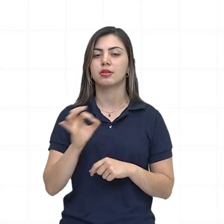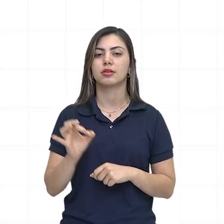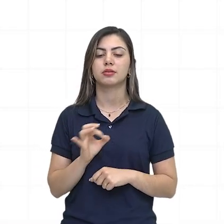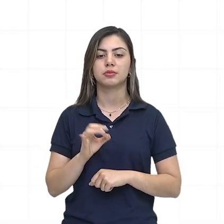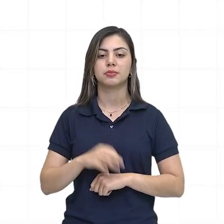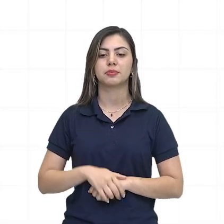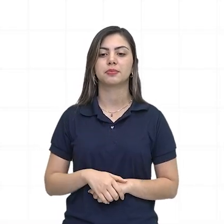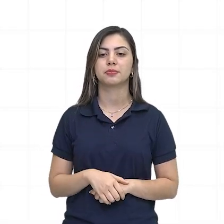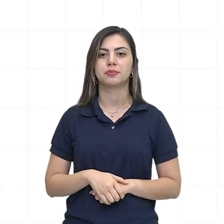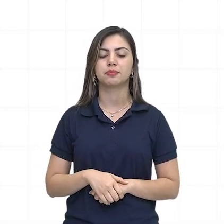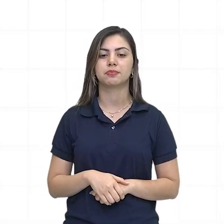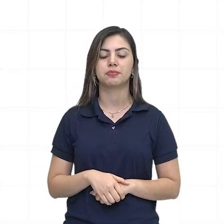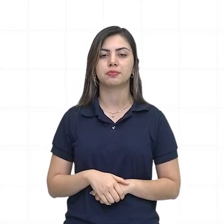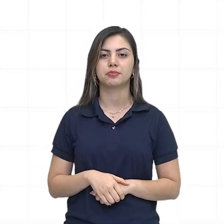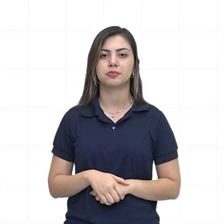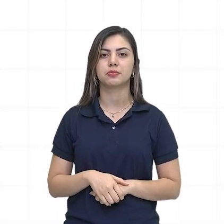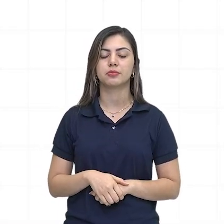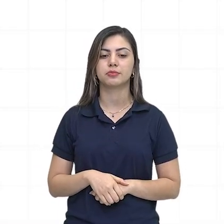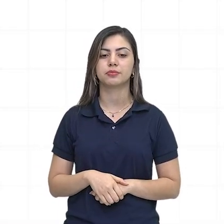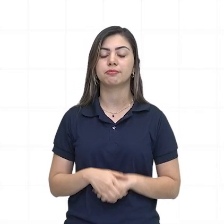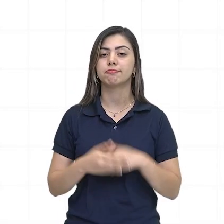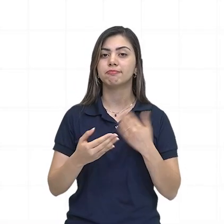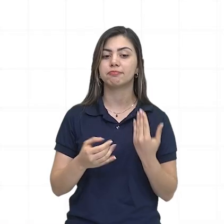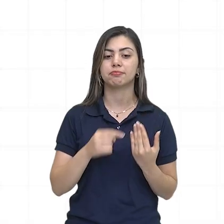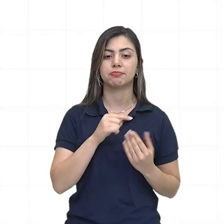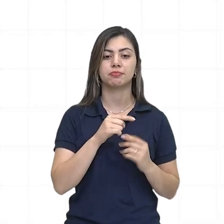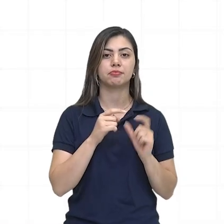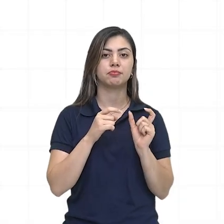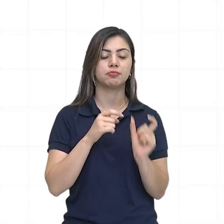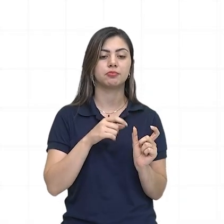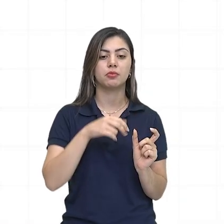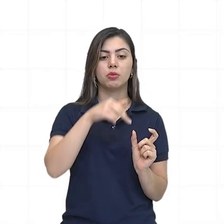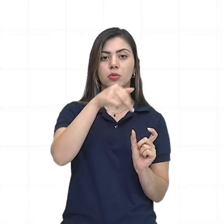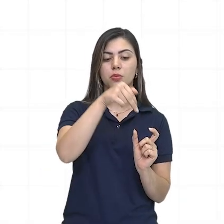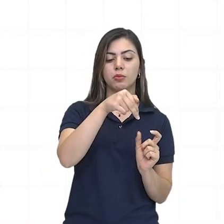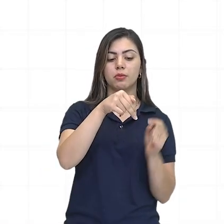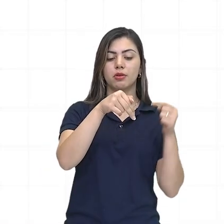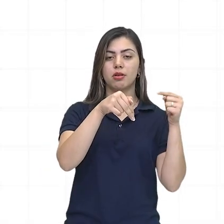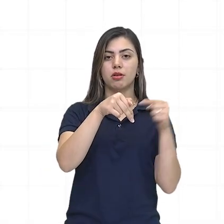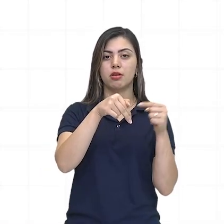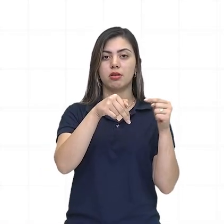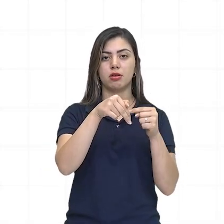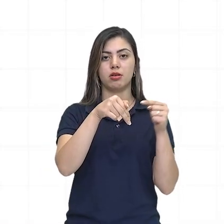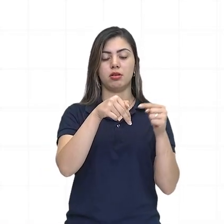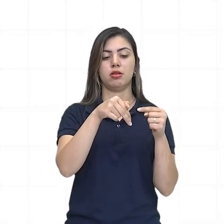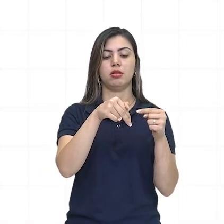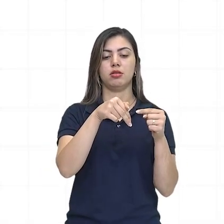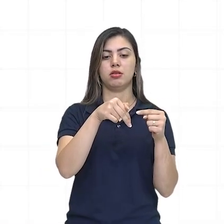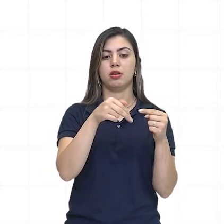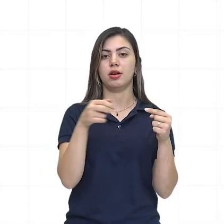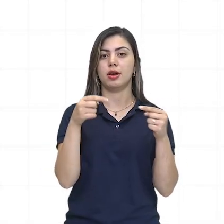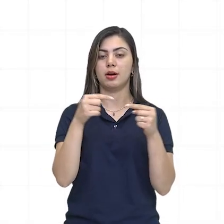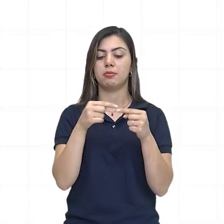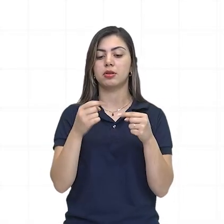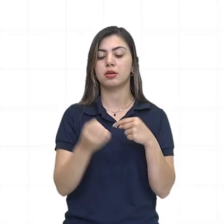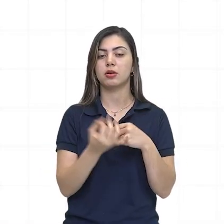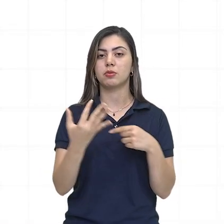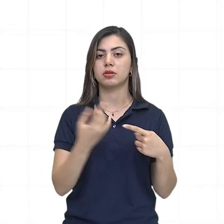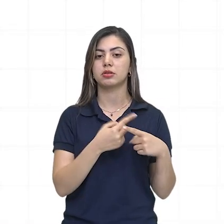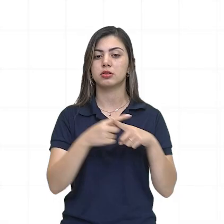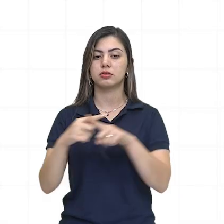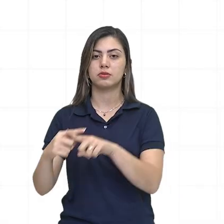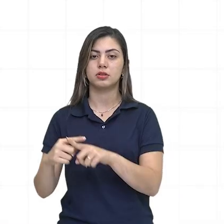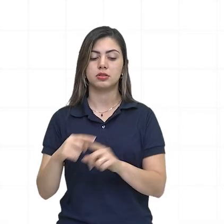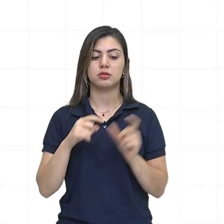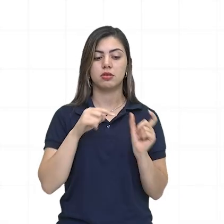comando. Mas que comando é esse? Ele está dizendo, olha, minha base, que é exatamente aqui o